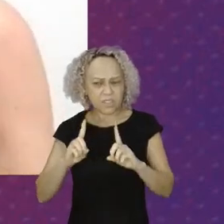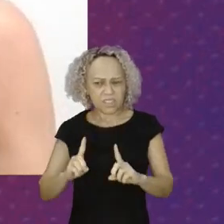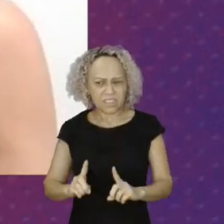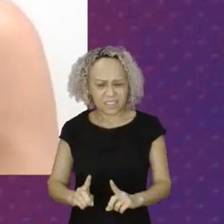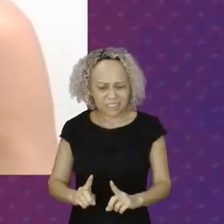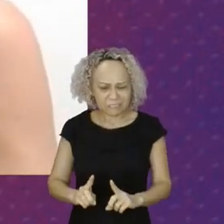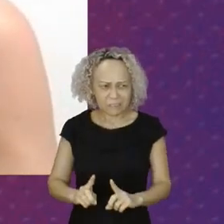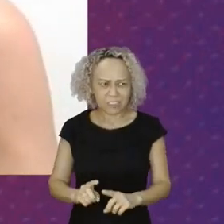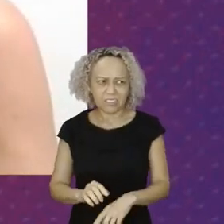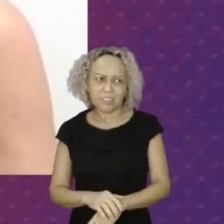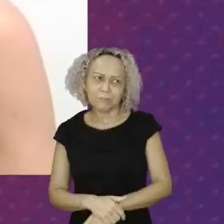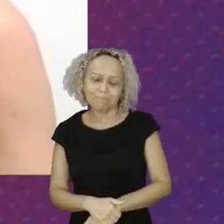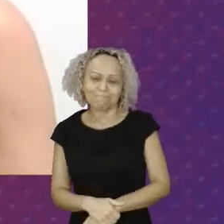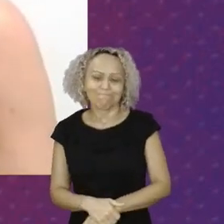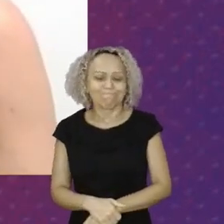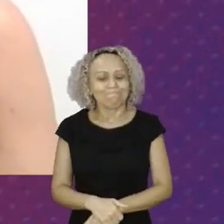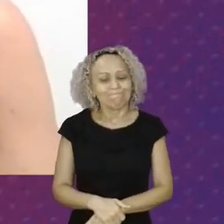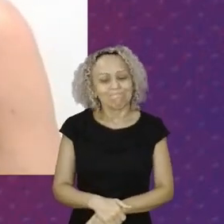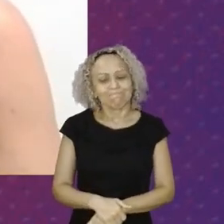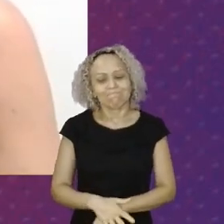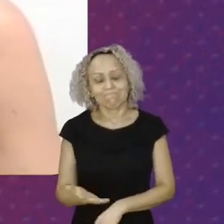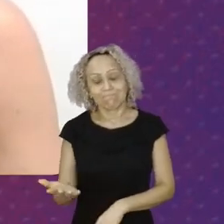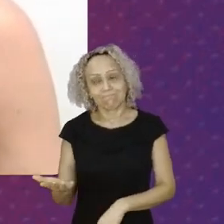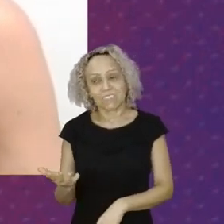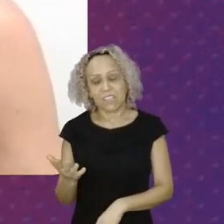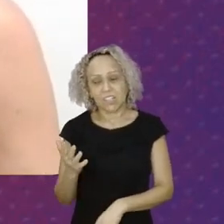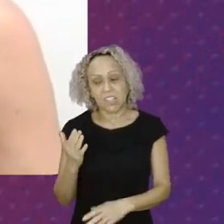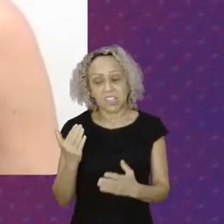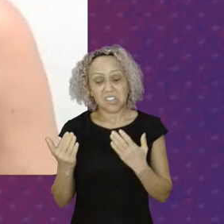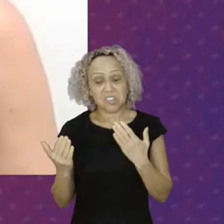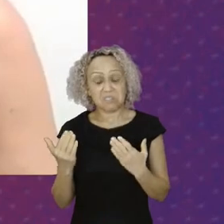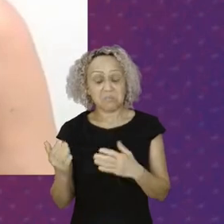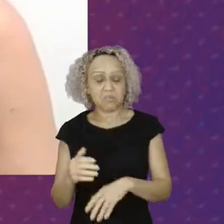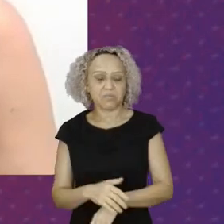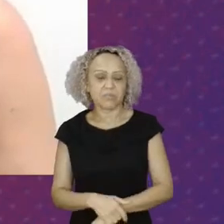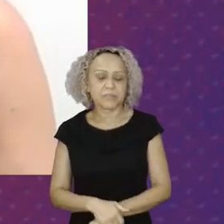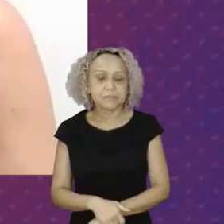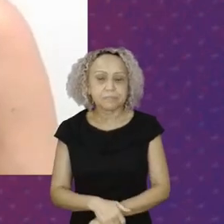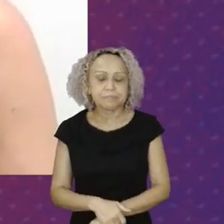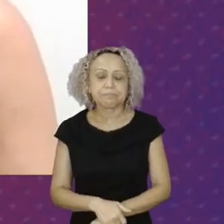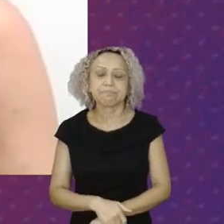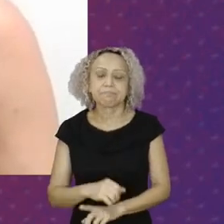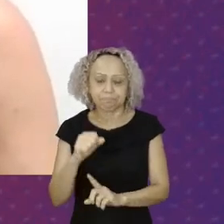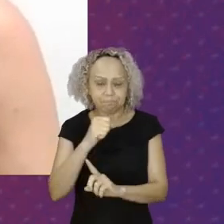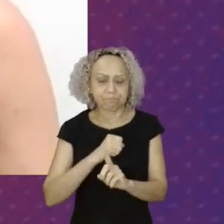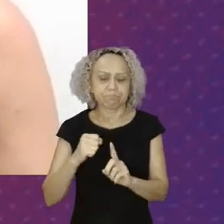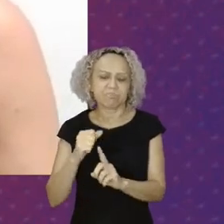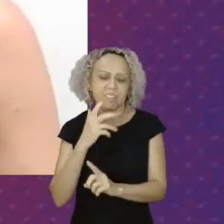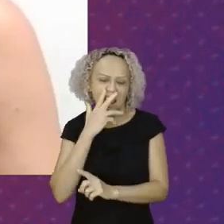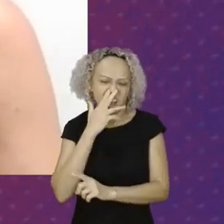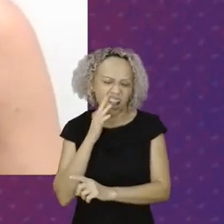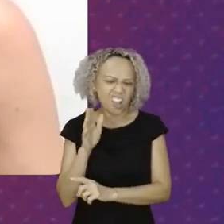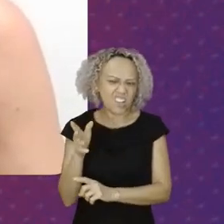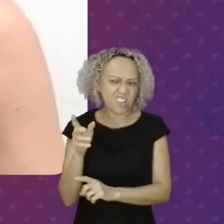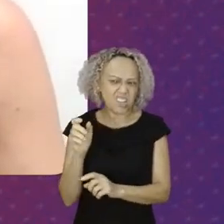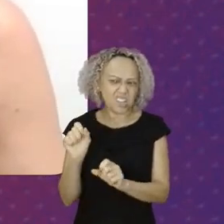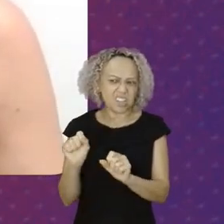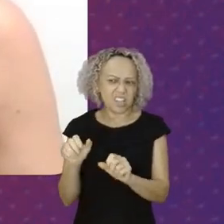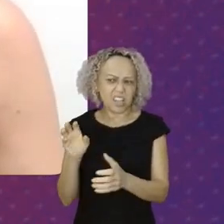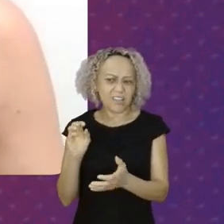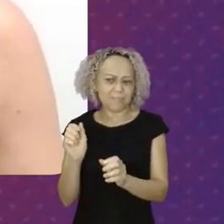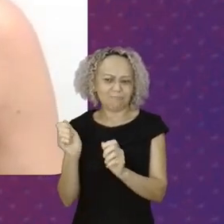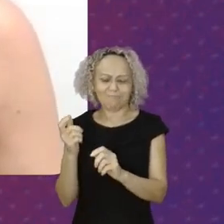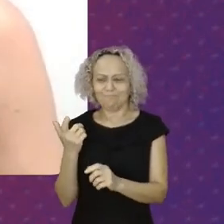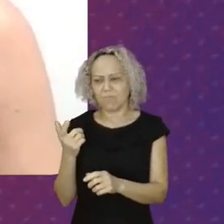a complexidade do nosso desenvolvimento global, né?